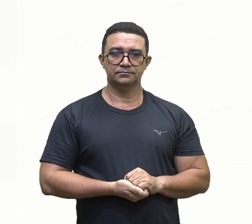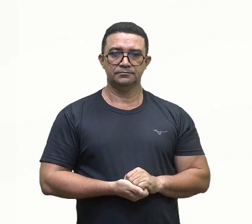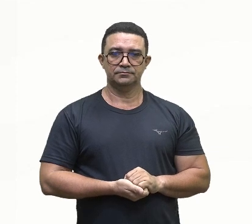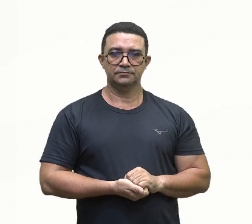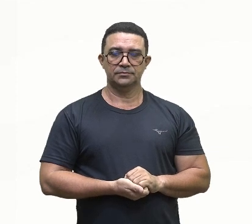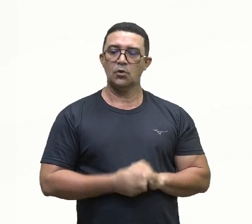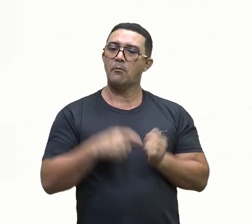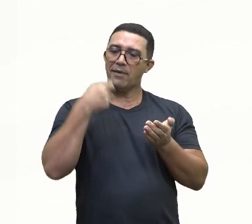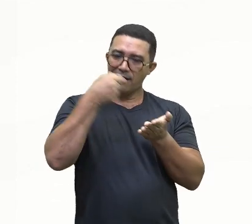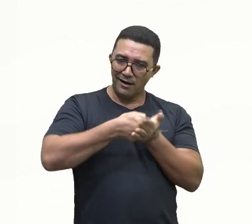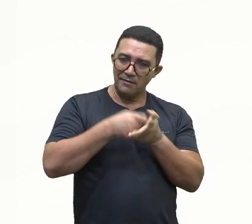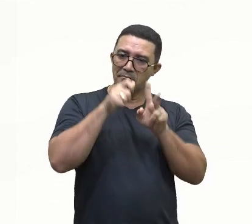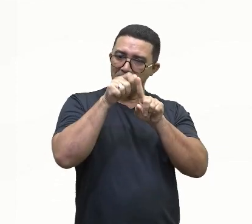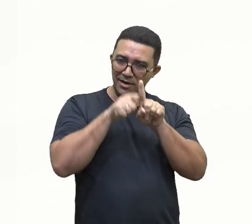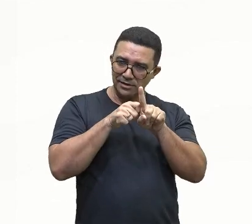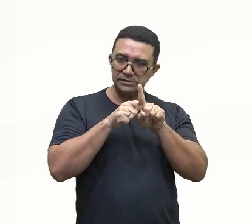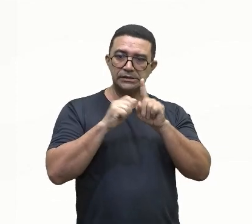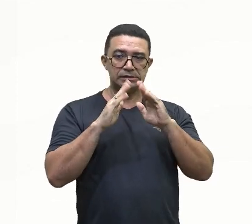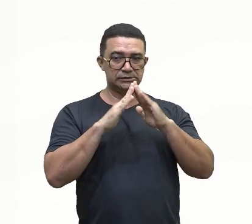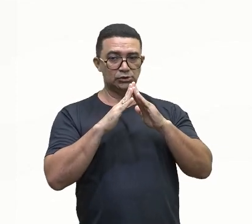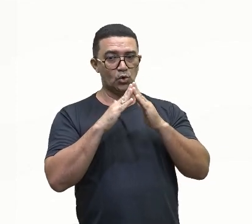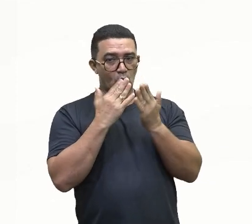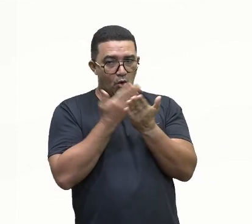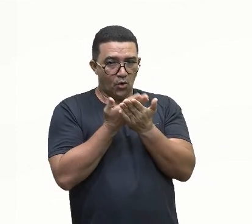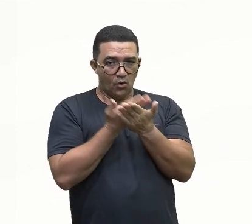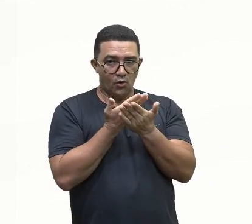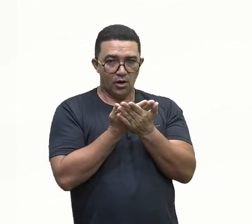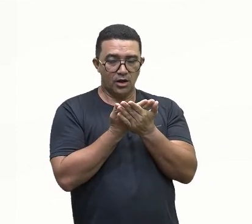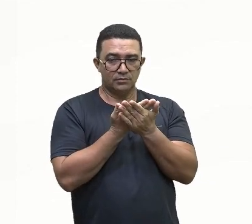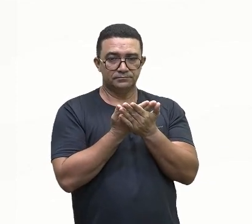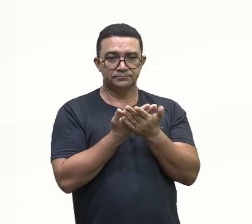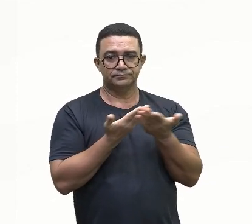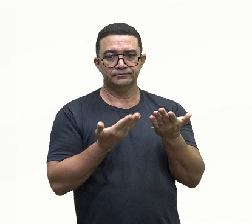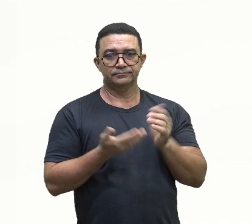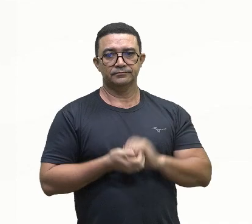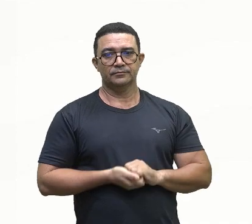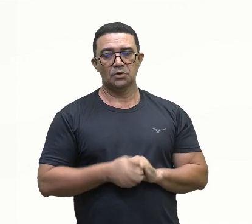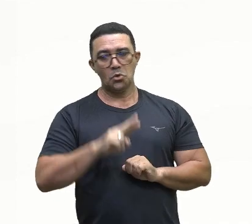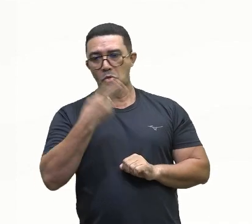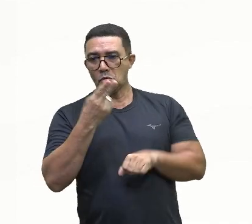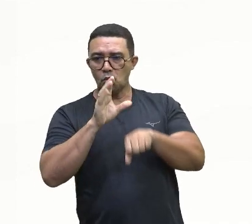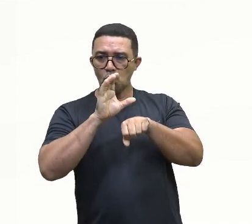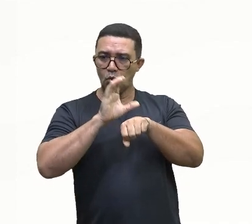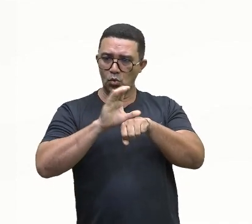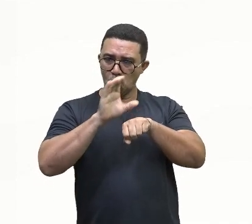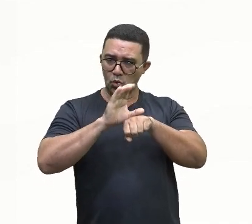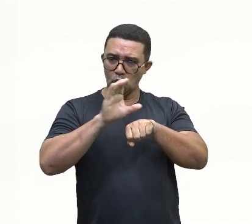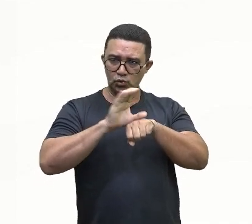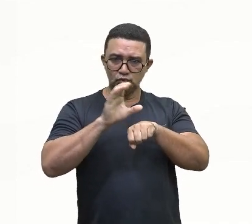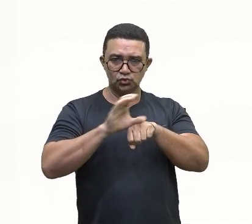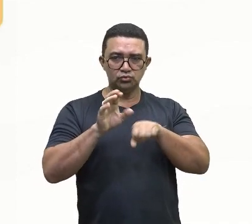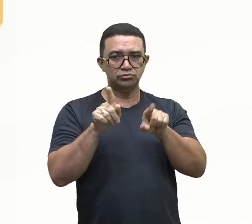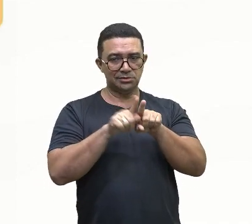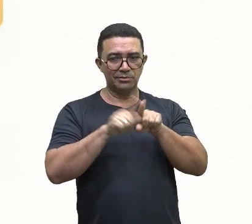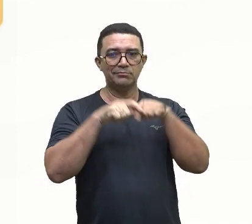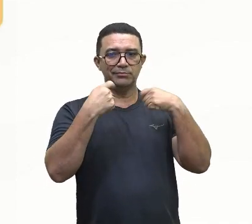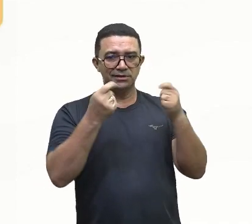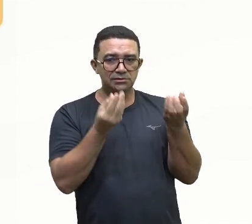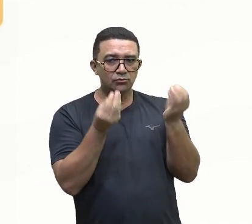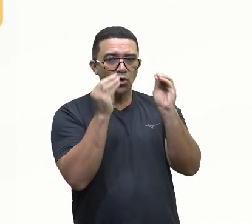Mensalidade da escola, se você paga escola ou algum curso, também você tem que